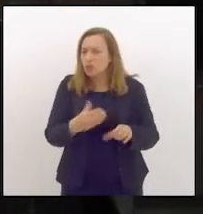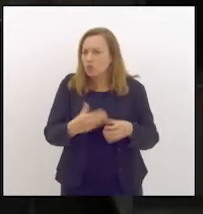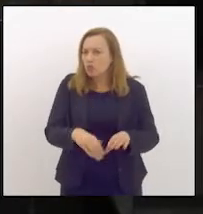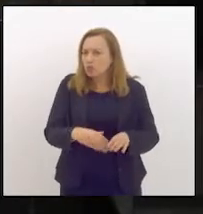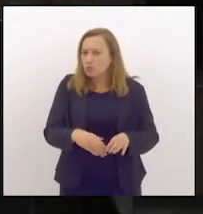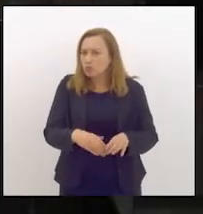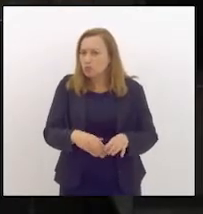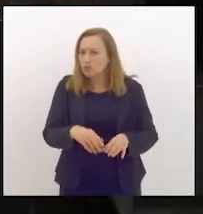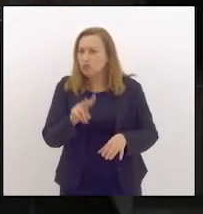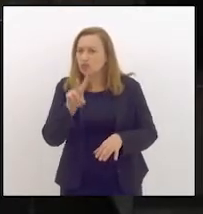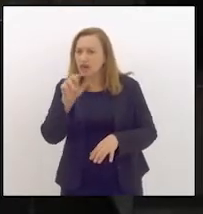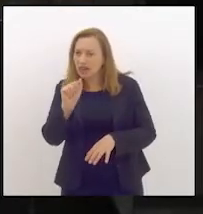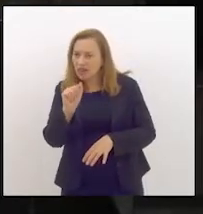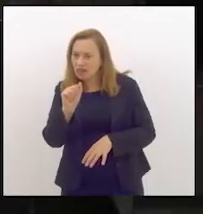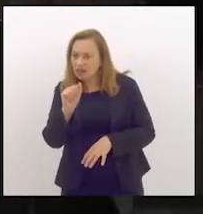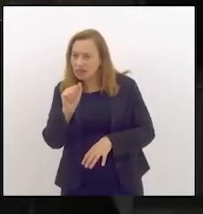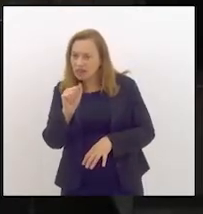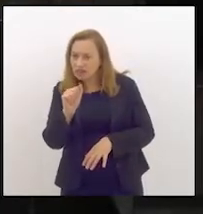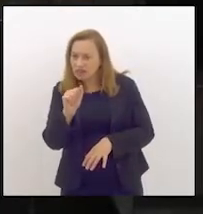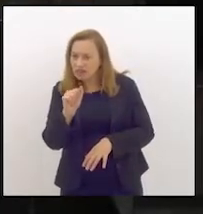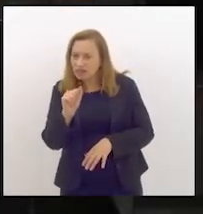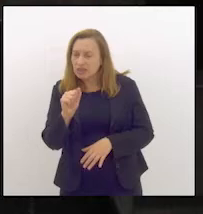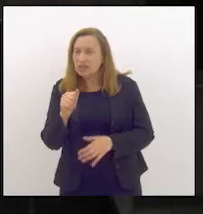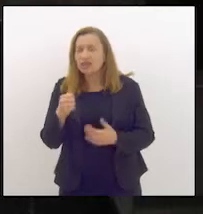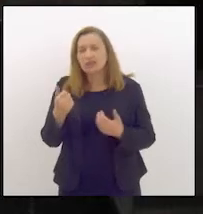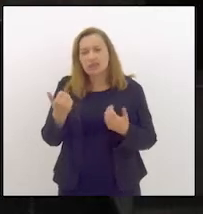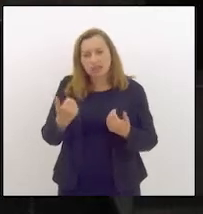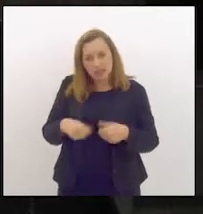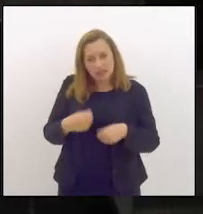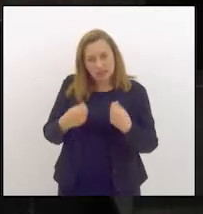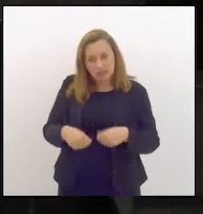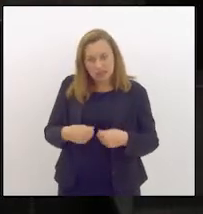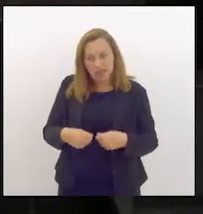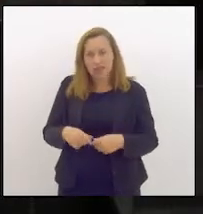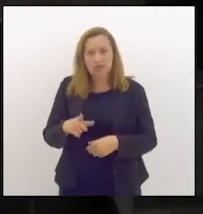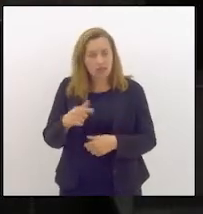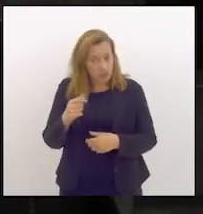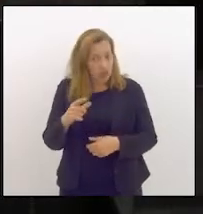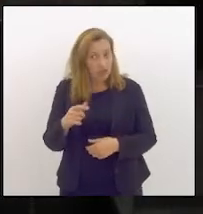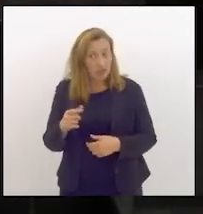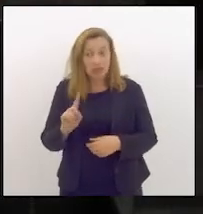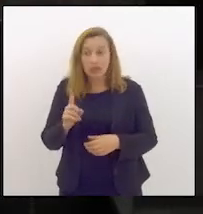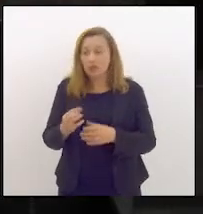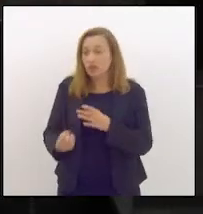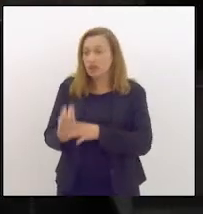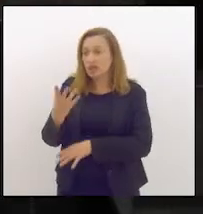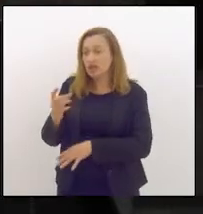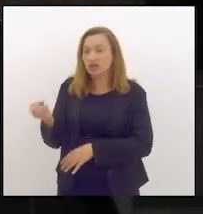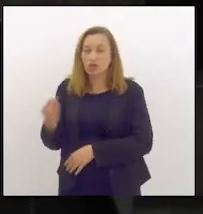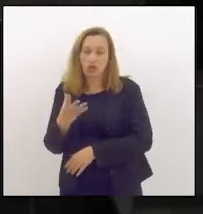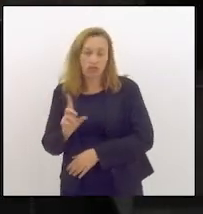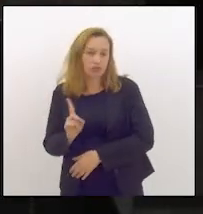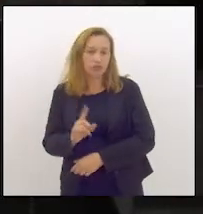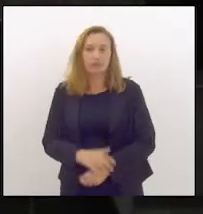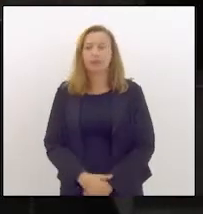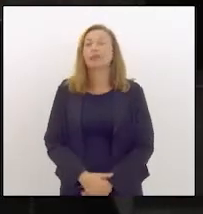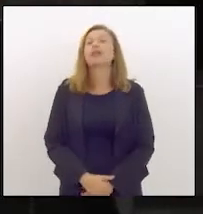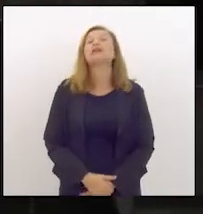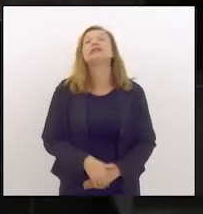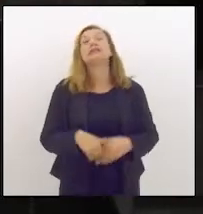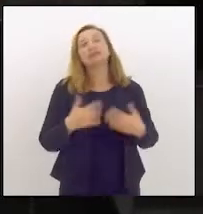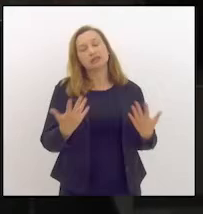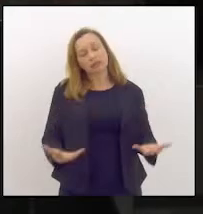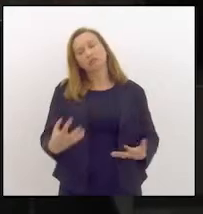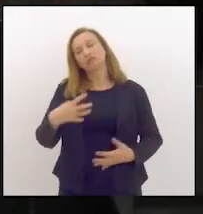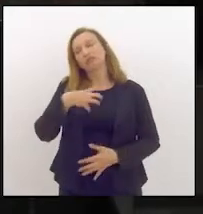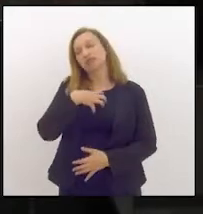por vagas existentes e não vaga as novas piadas bom Então